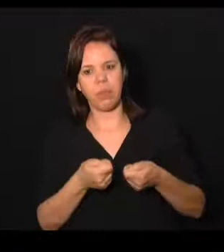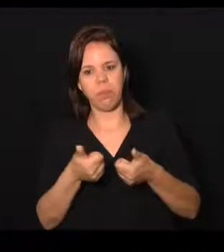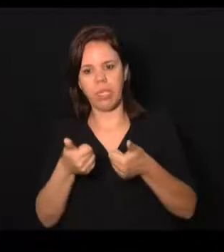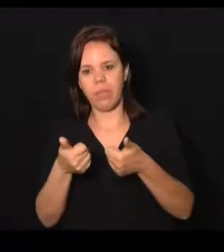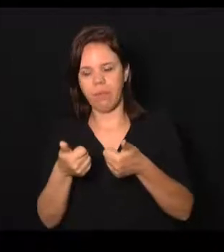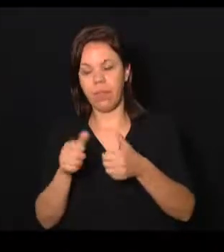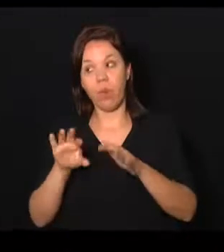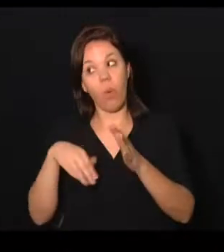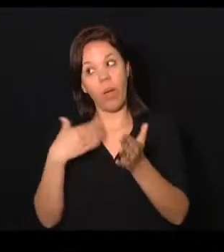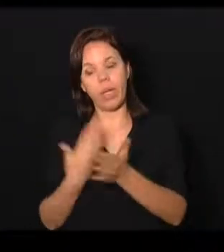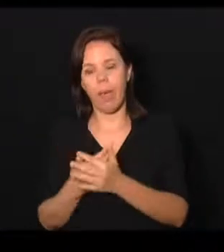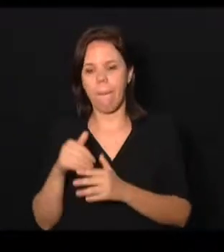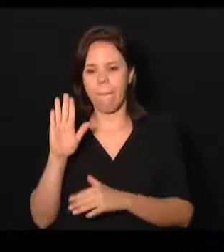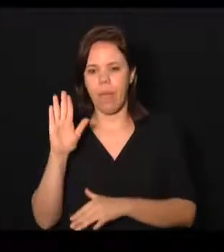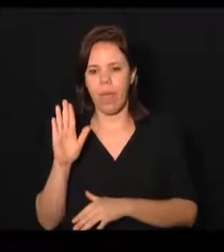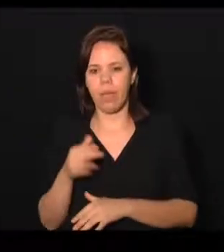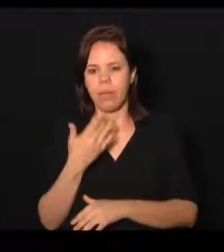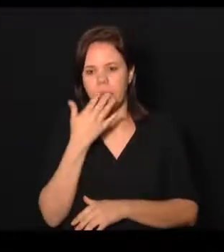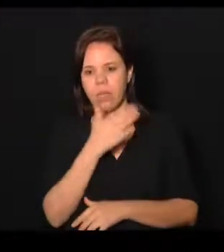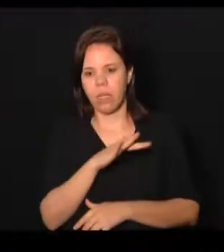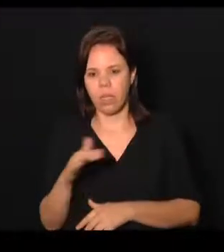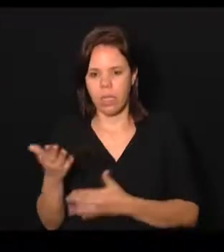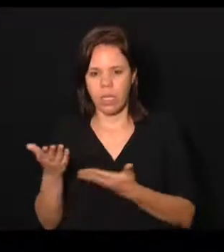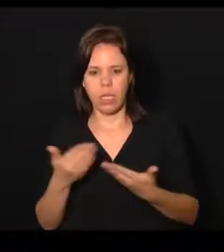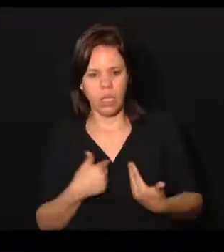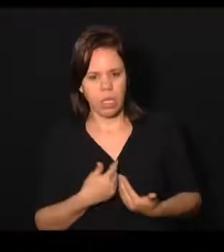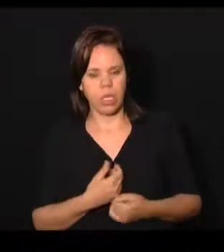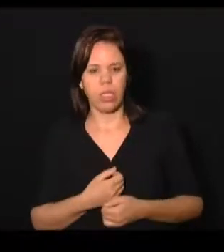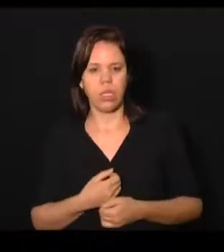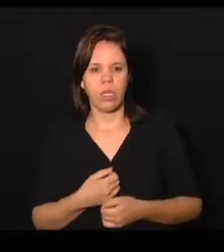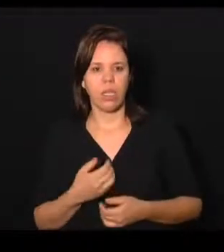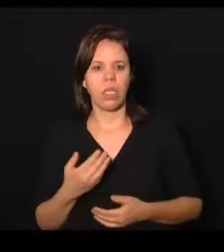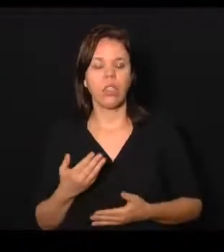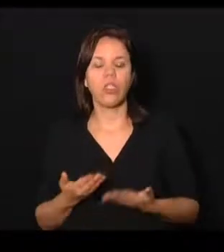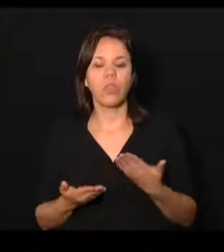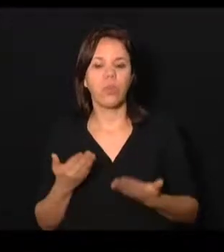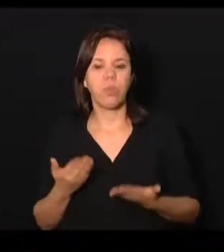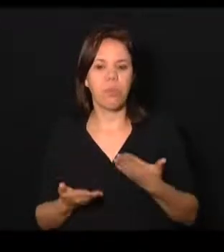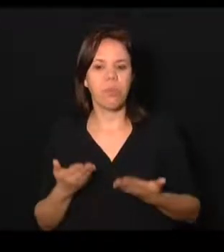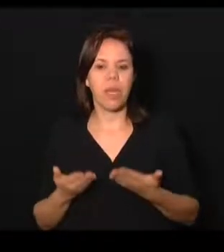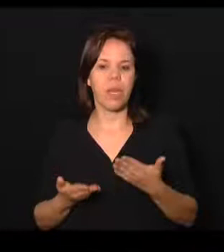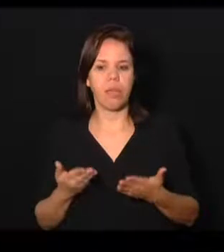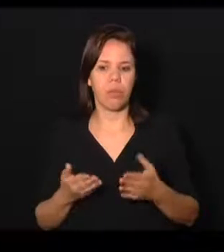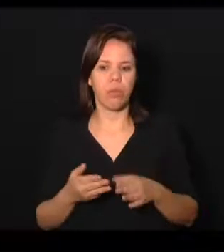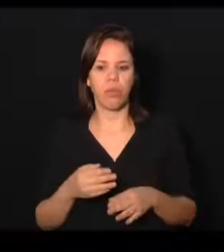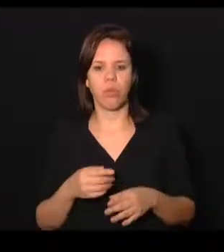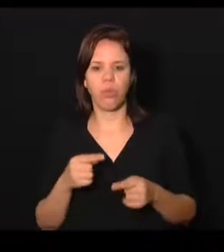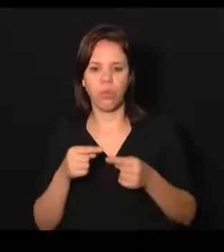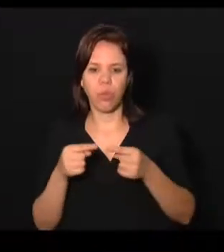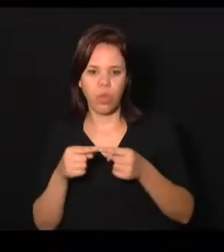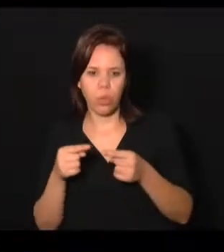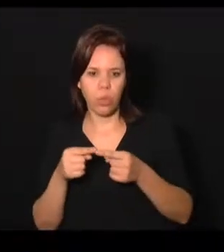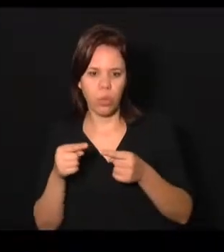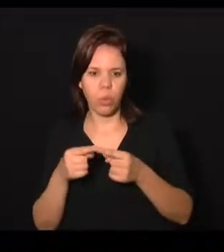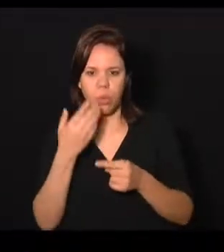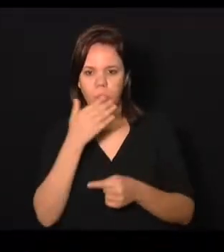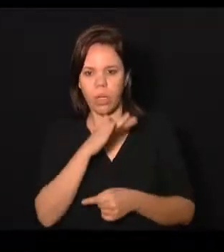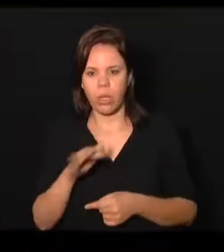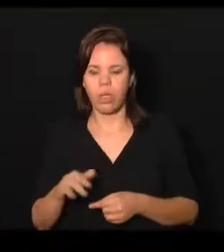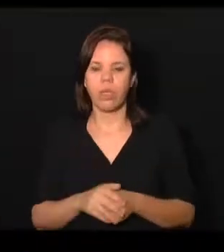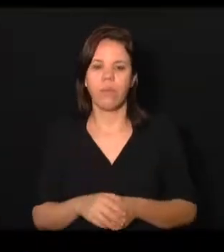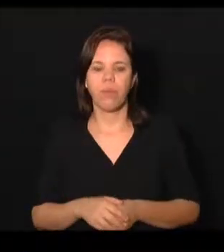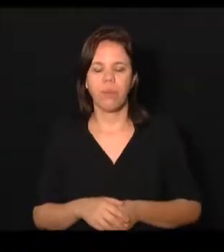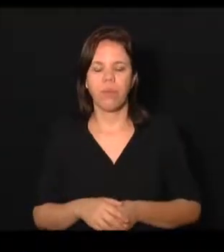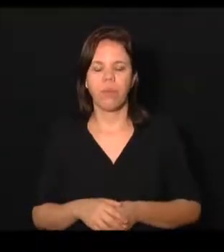exemplo, crianças recebem sangue de acordo com seu peso. E uma coisa que a gente sempre lembra também, é crescente no